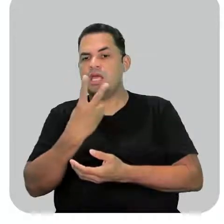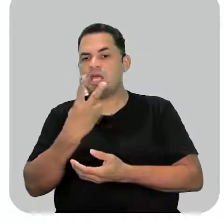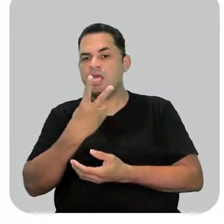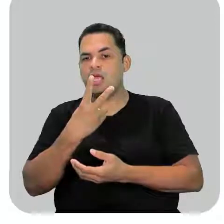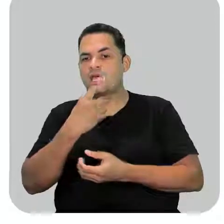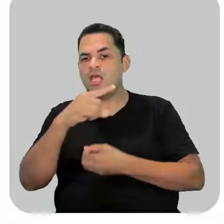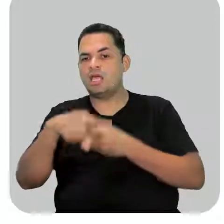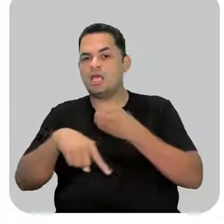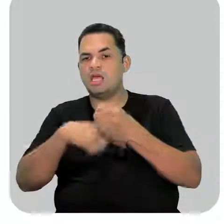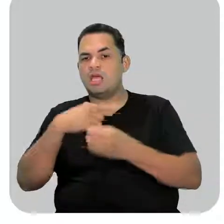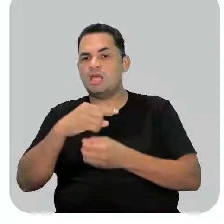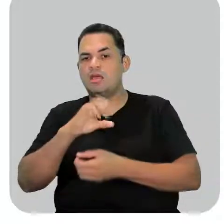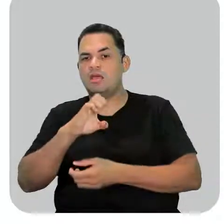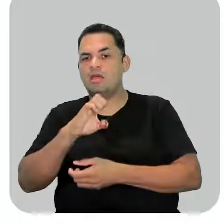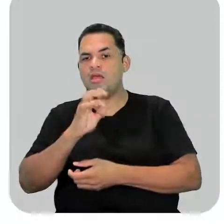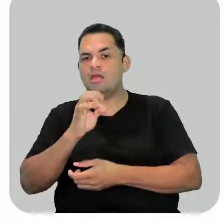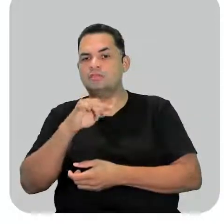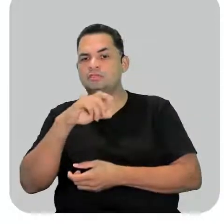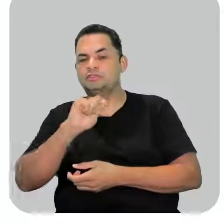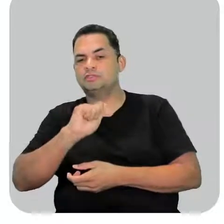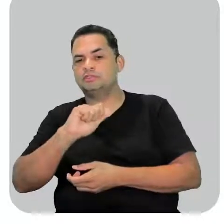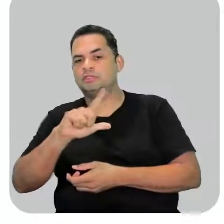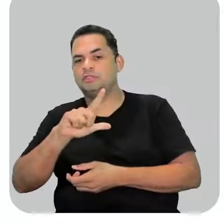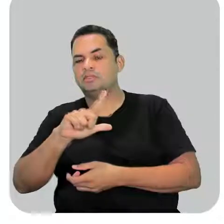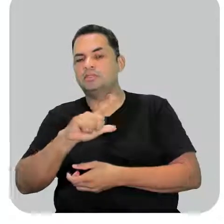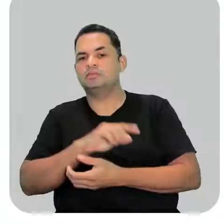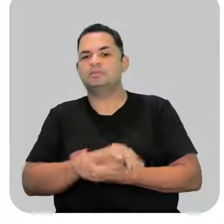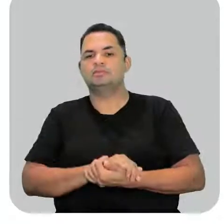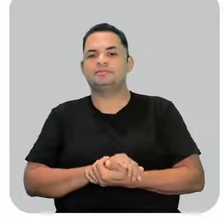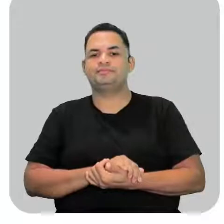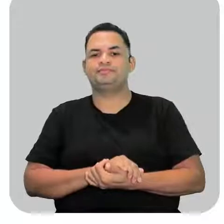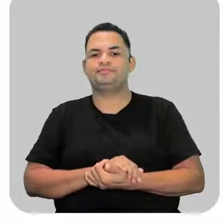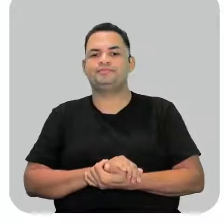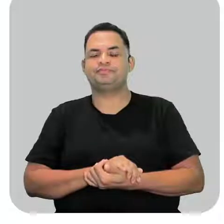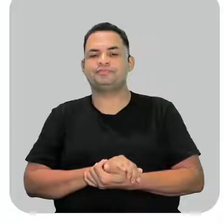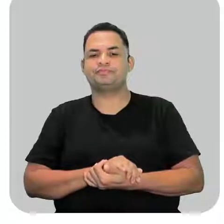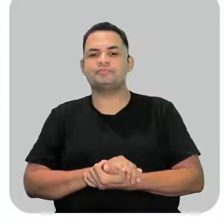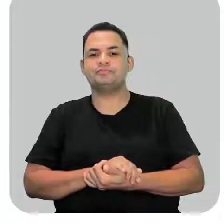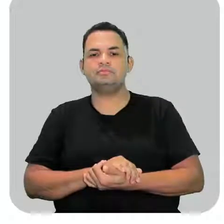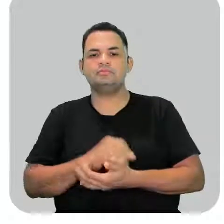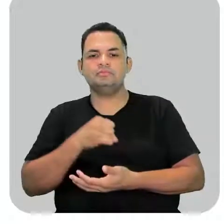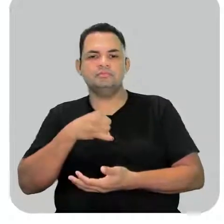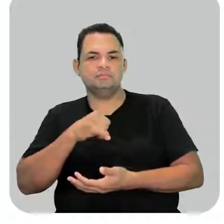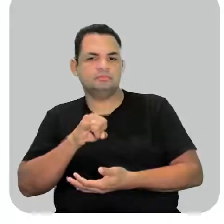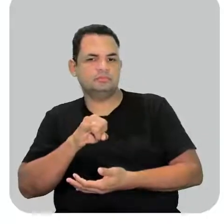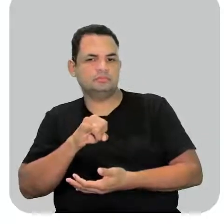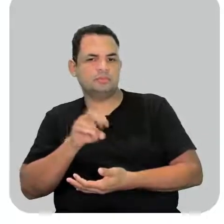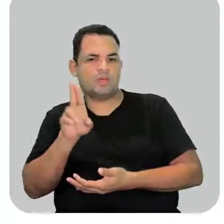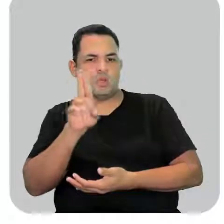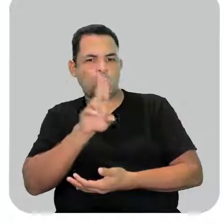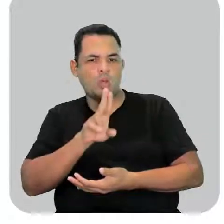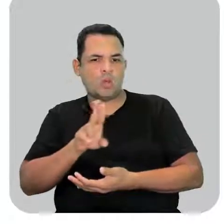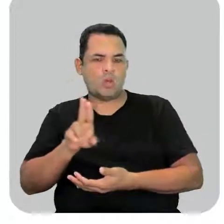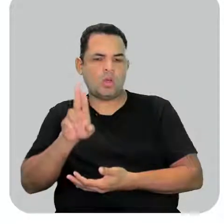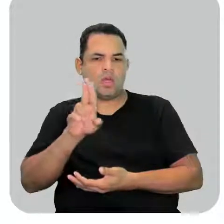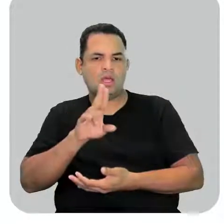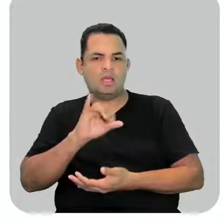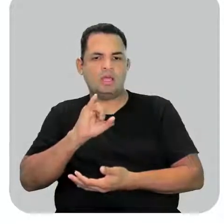um etil. Esse é o nome dele. Se você for usar a nomenclatura